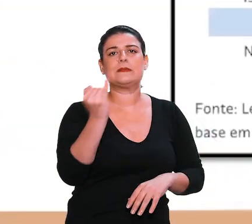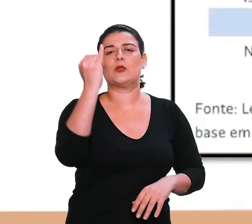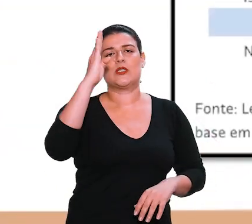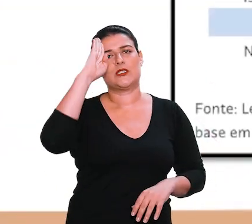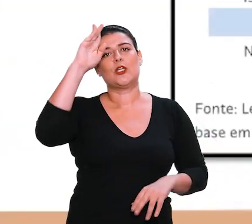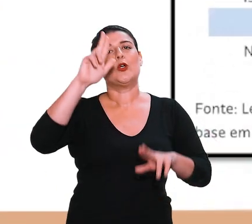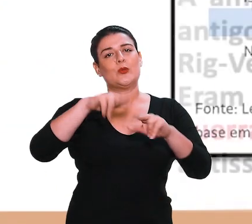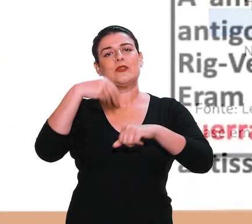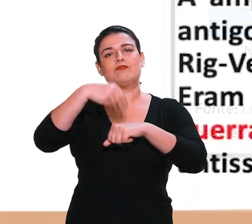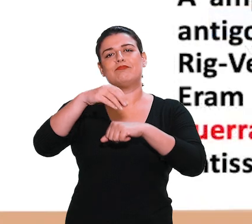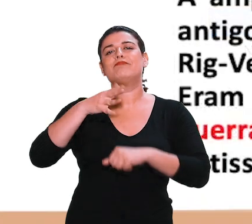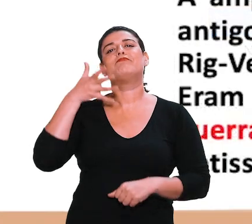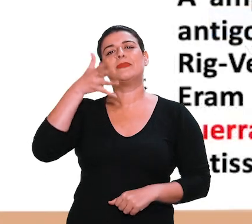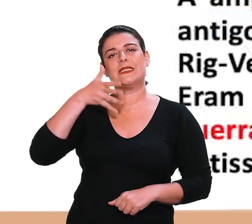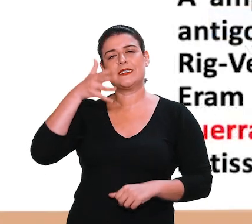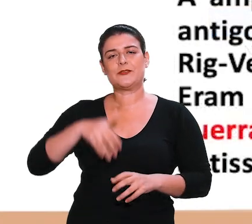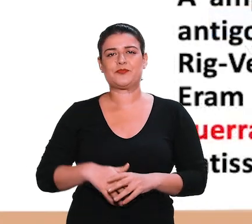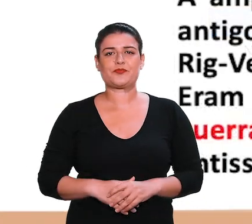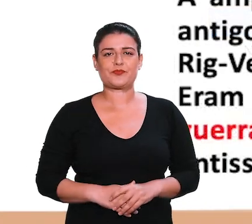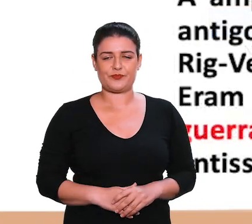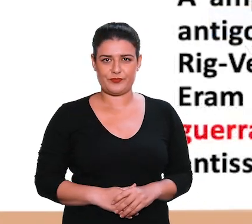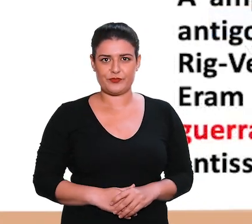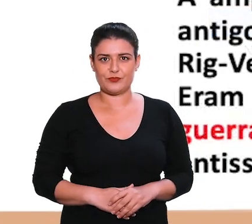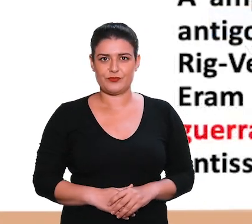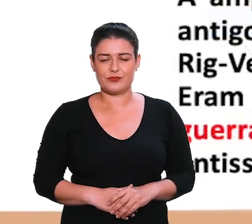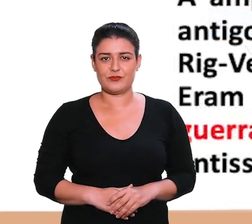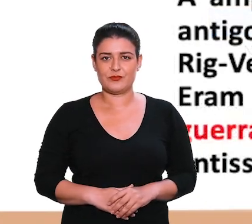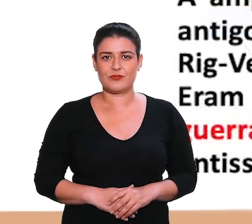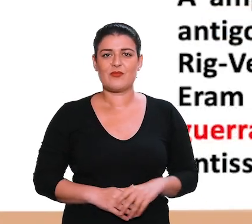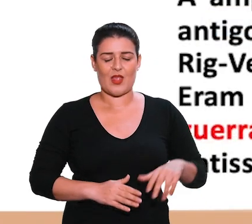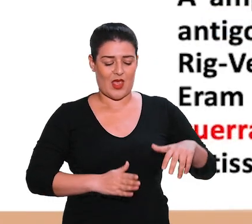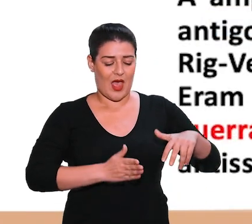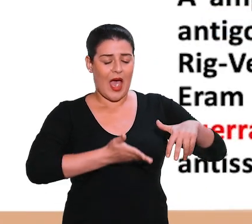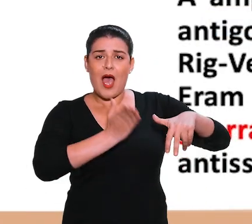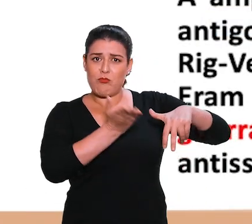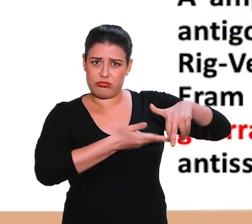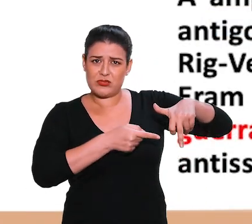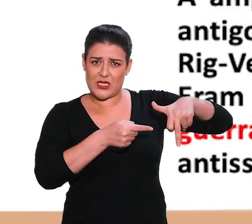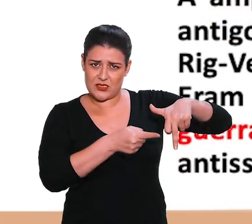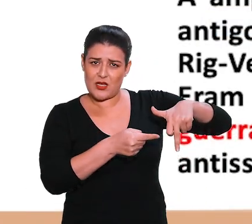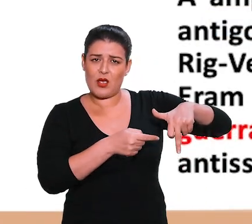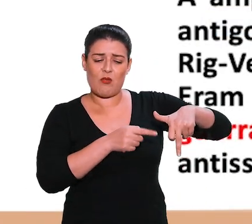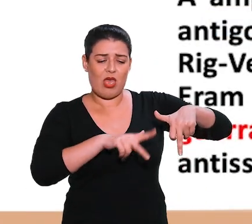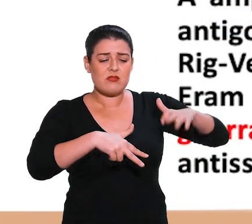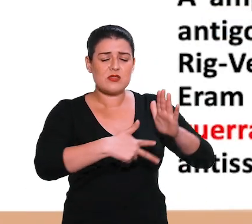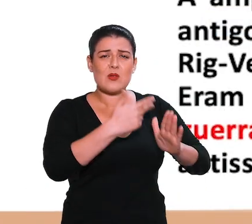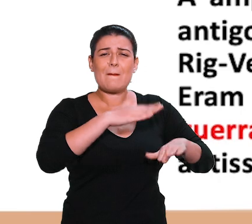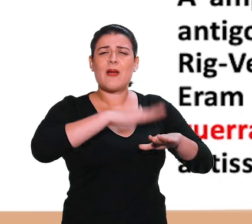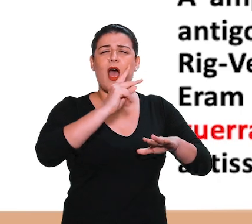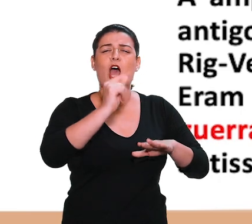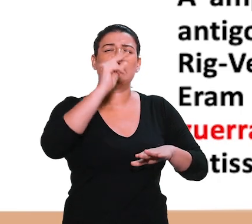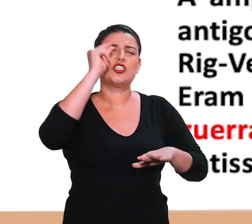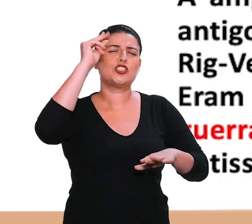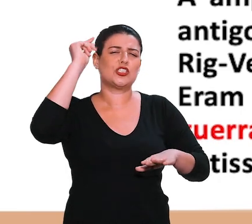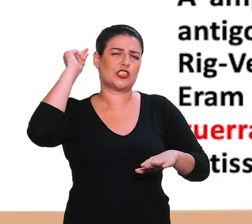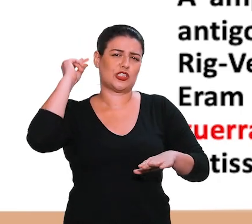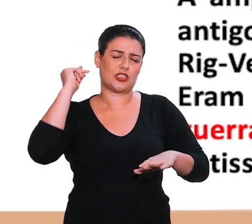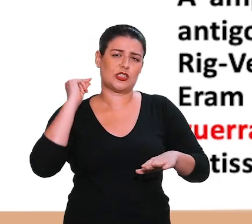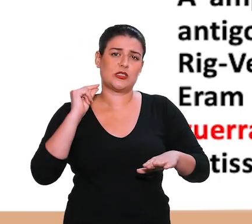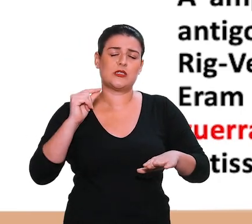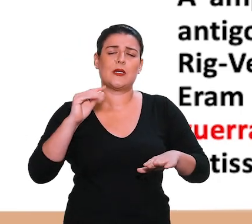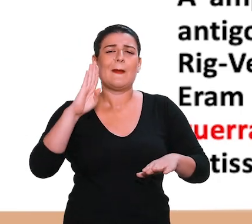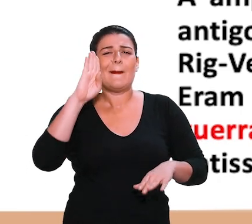relevante. As amputações talvez sejam uma das cirurgias mais antigas que nós conhecemos no mundo inteiro, e elas eram